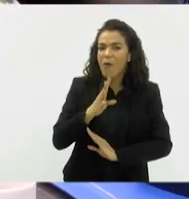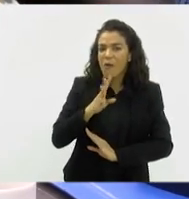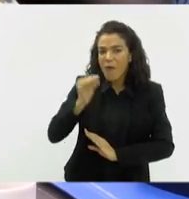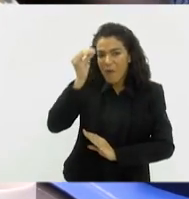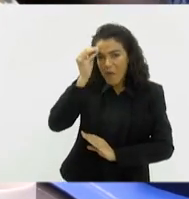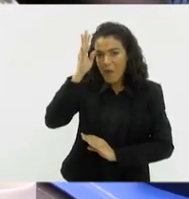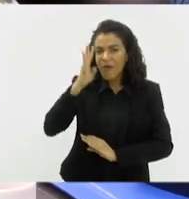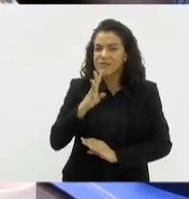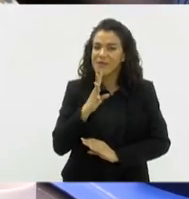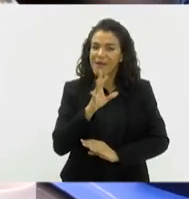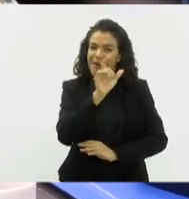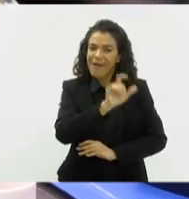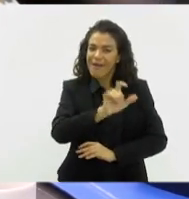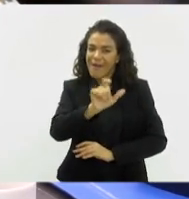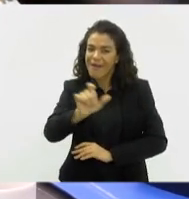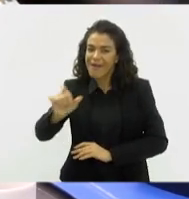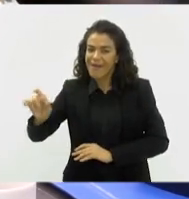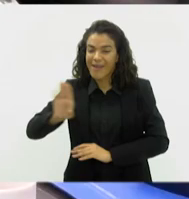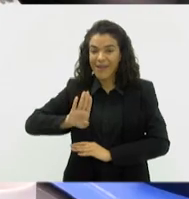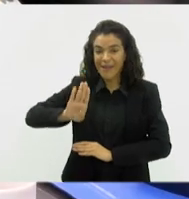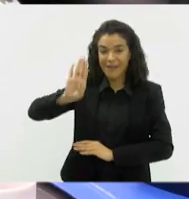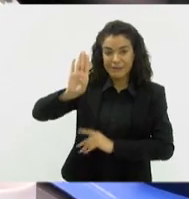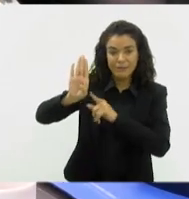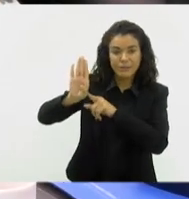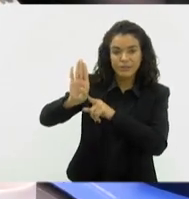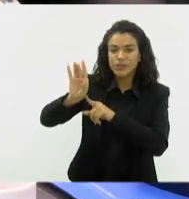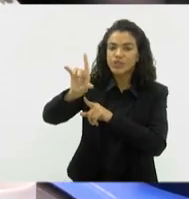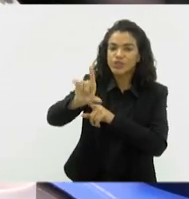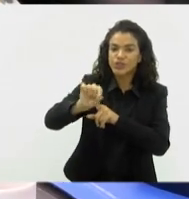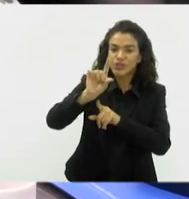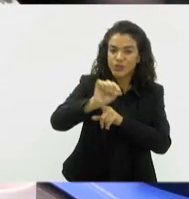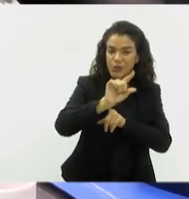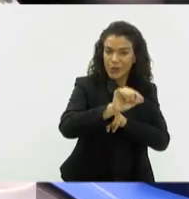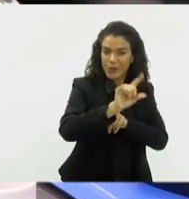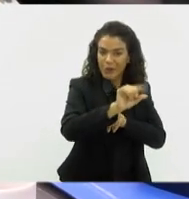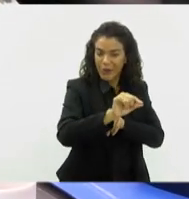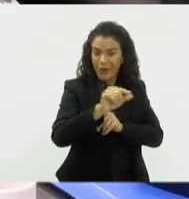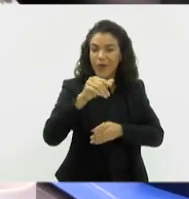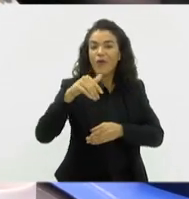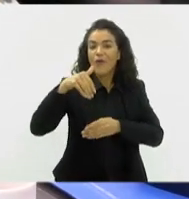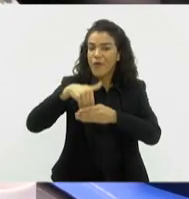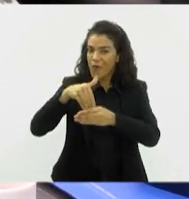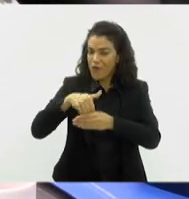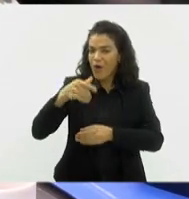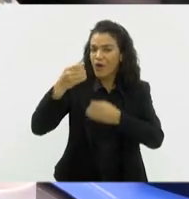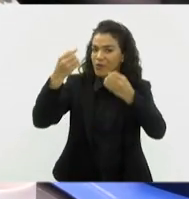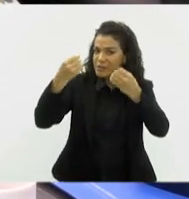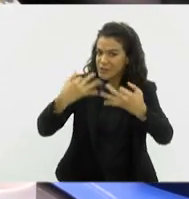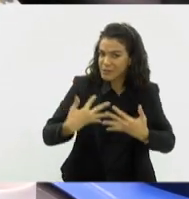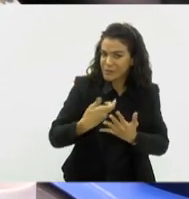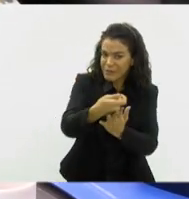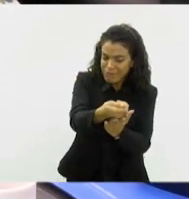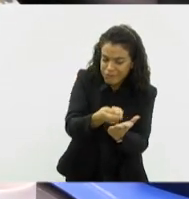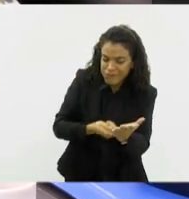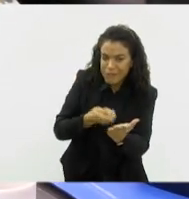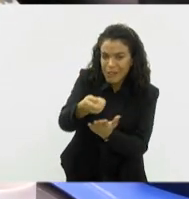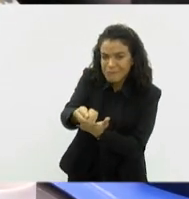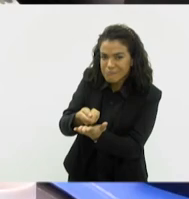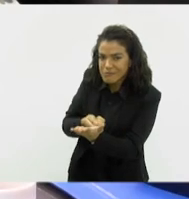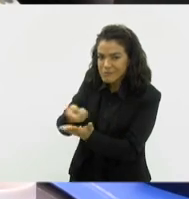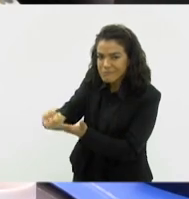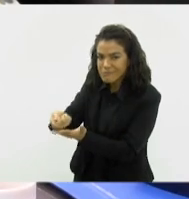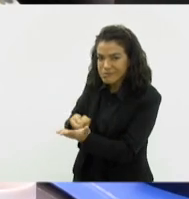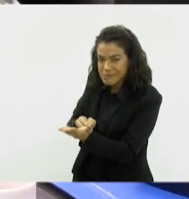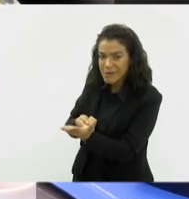os candidatos, né, eles escolheram, e todos os votos são justificados. Né? Então, assim, eles